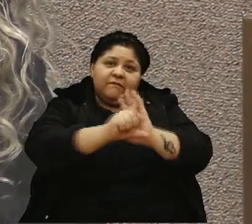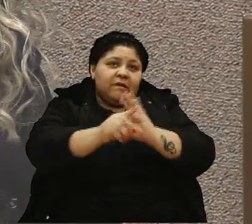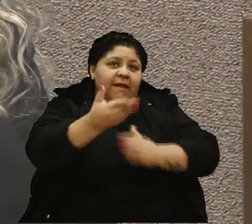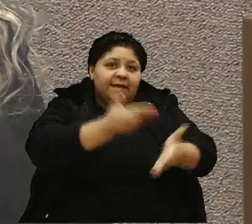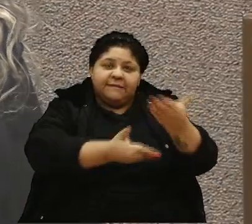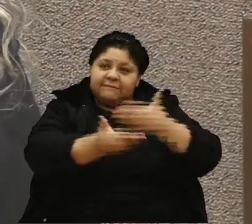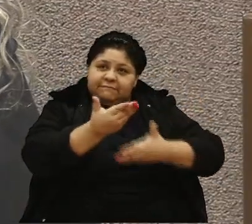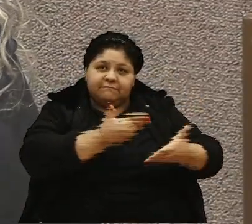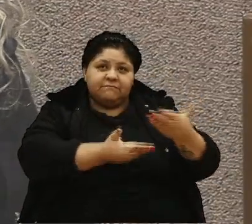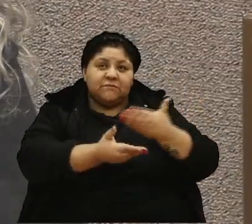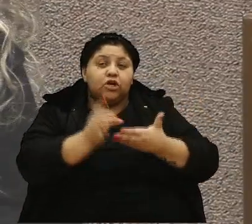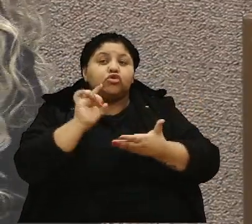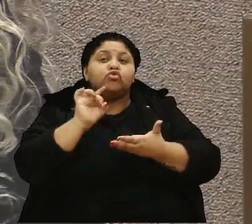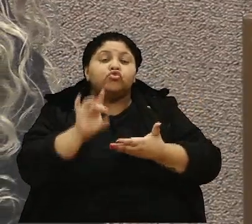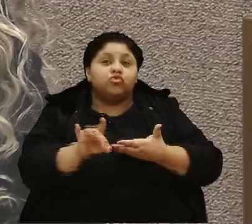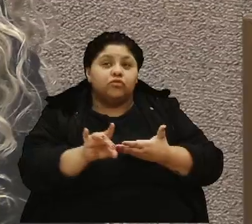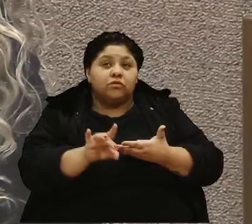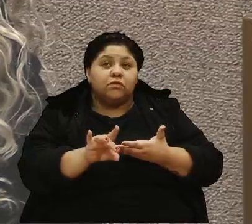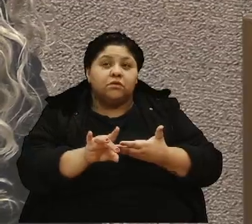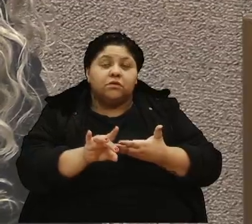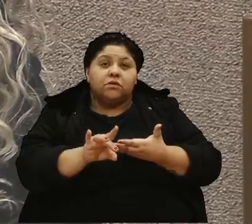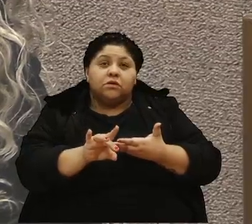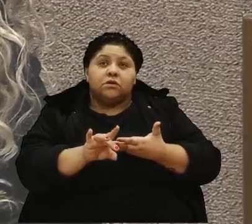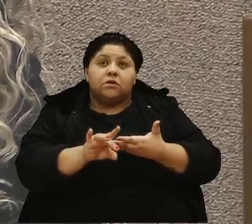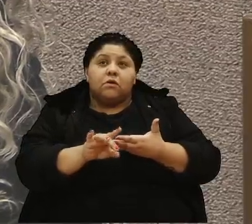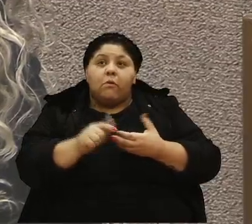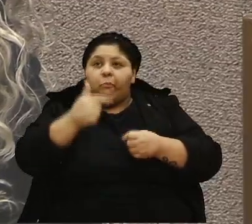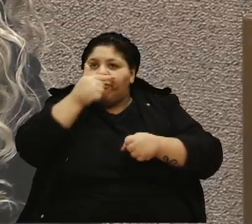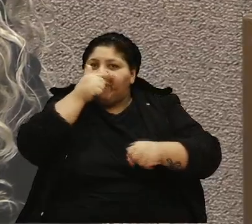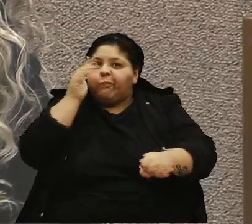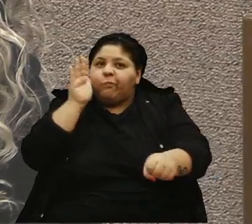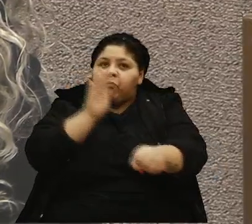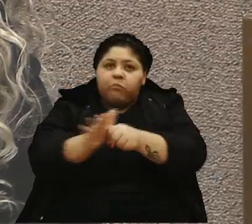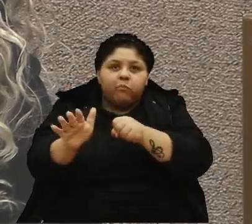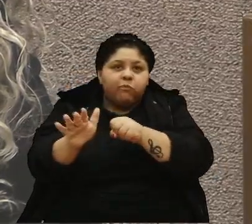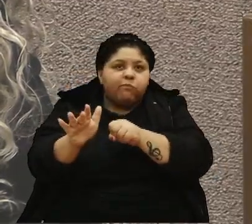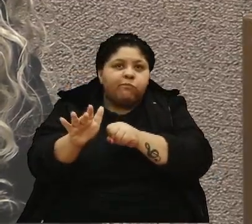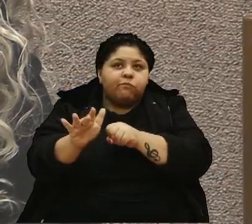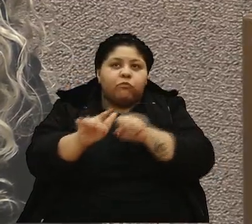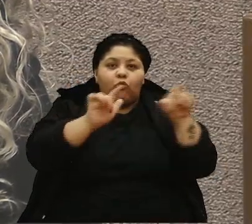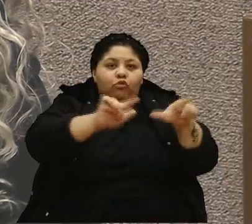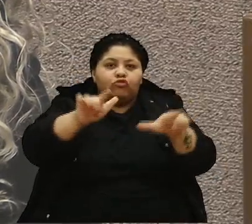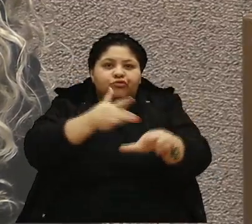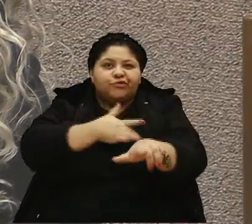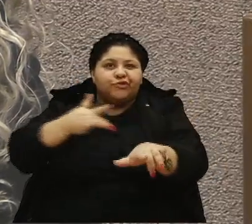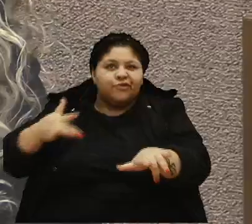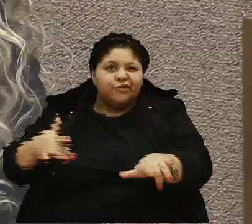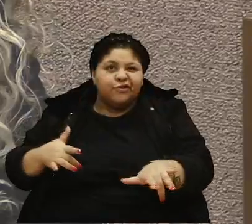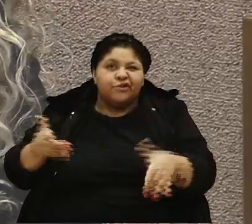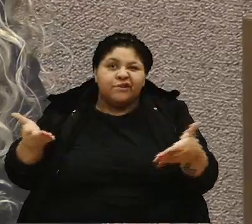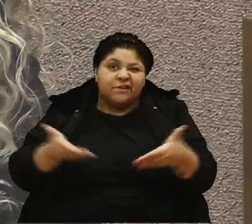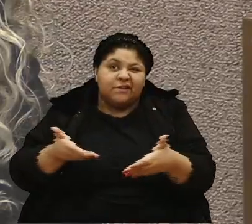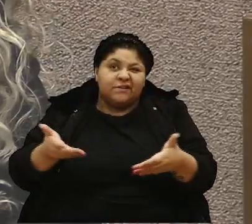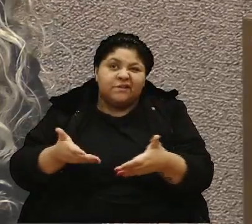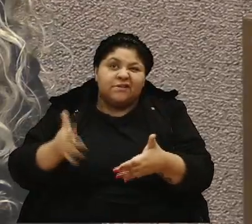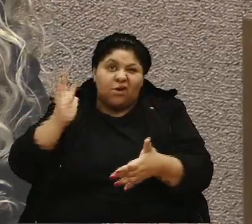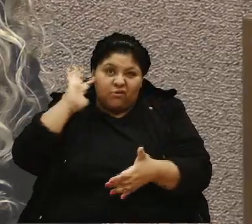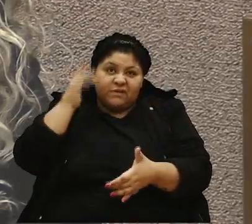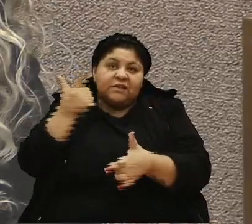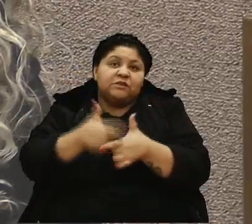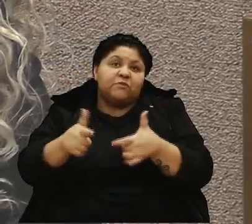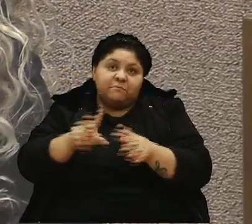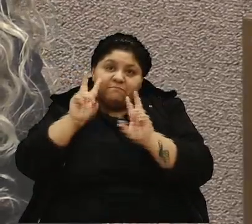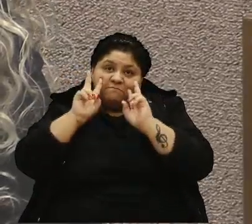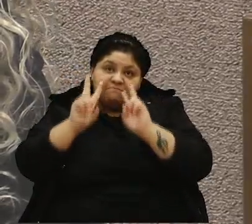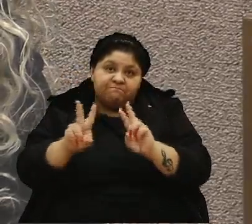atendidas, né? Só que superlota a nossa situação de saúde e, muitas vezes, causa esses problemas que a gente vê, né?